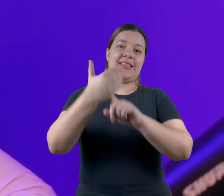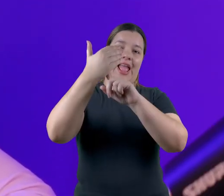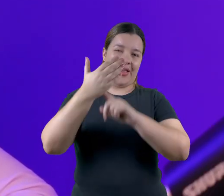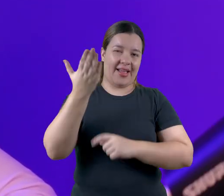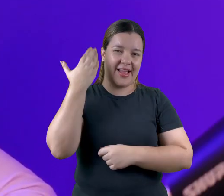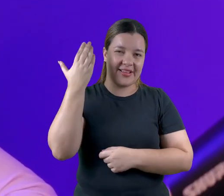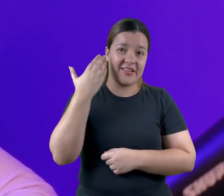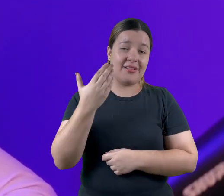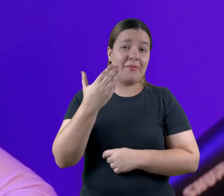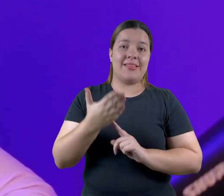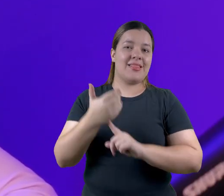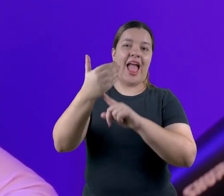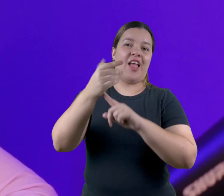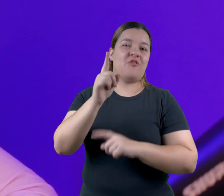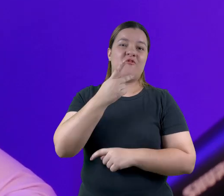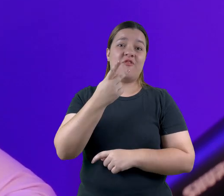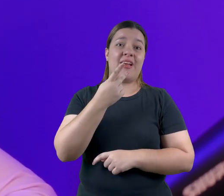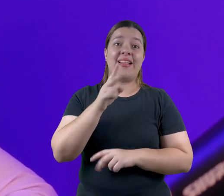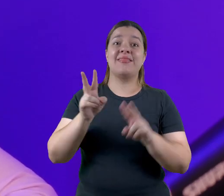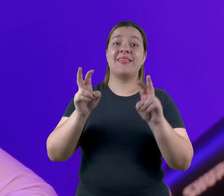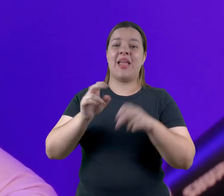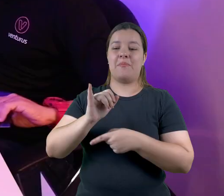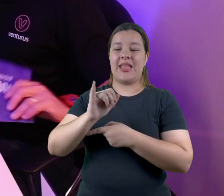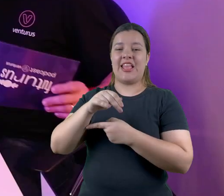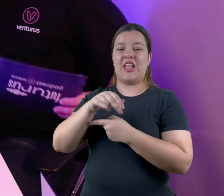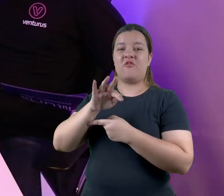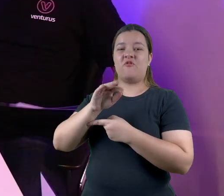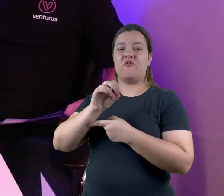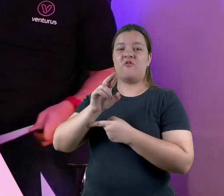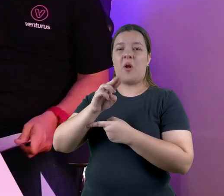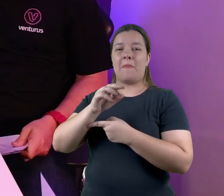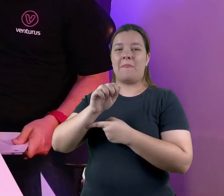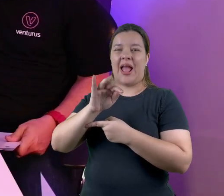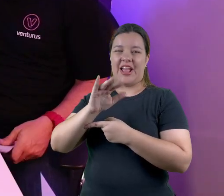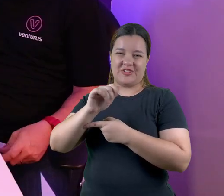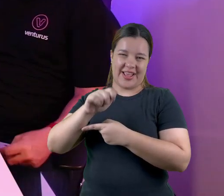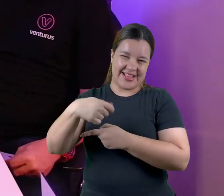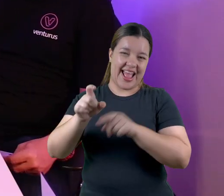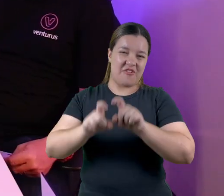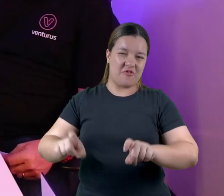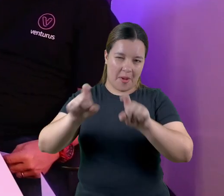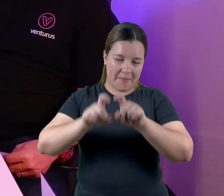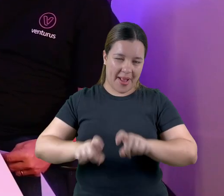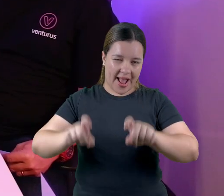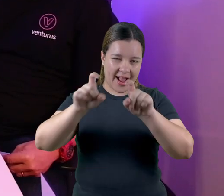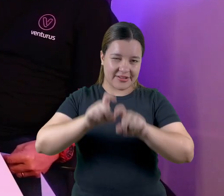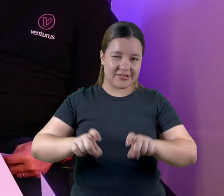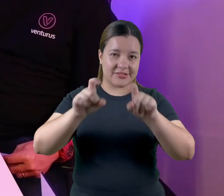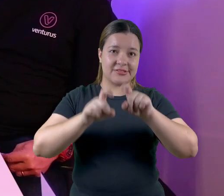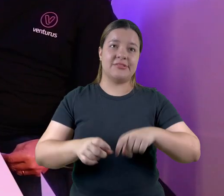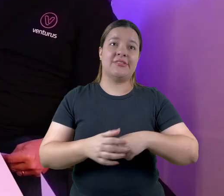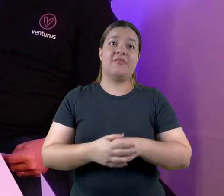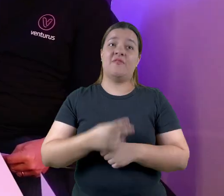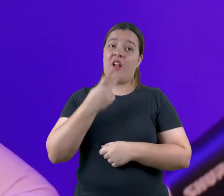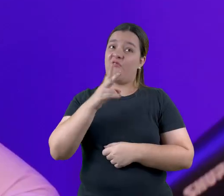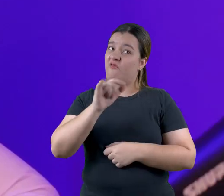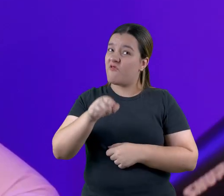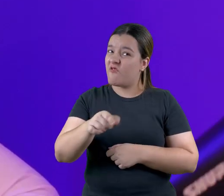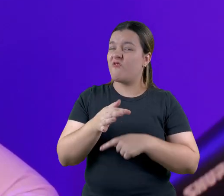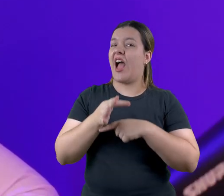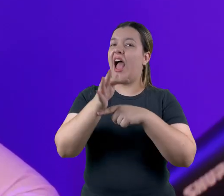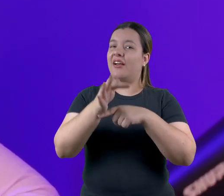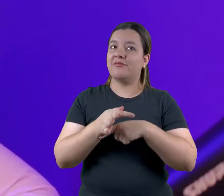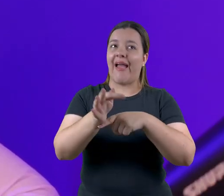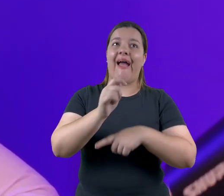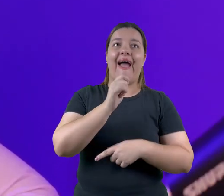tecnologia na época até a gente chamava de informática né a gente nem falava tecnologia né era algo que tava despontando